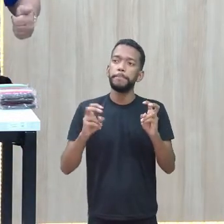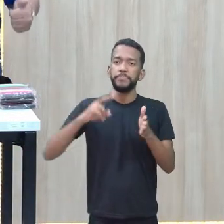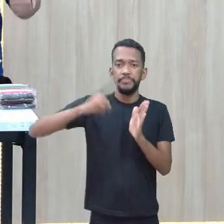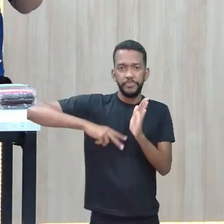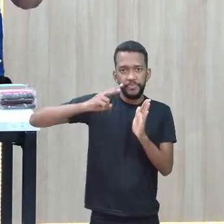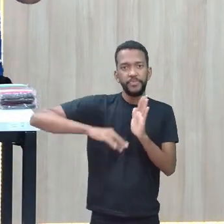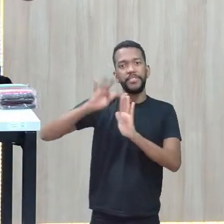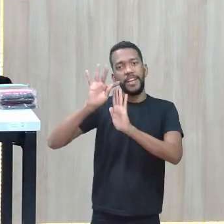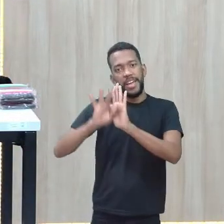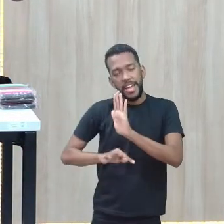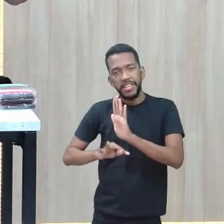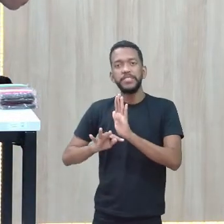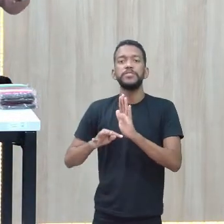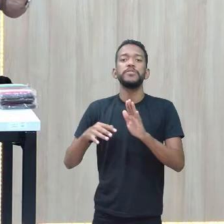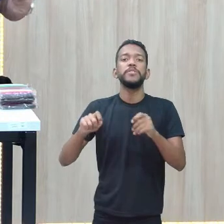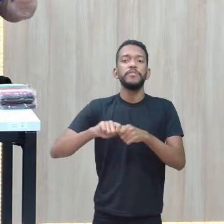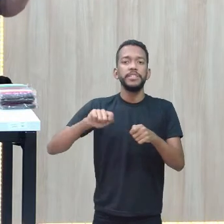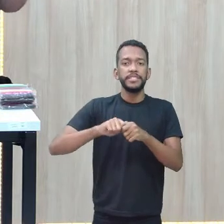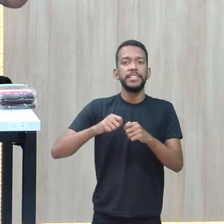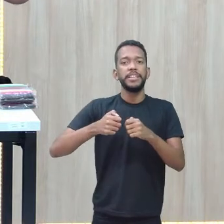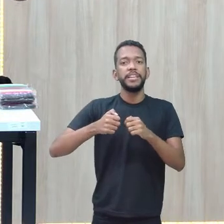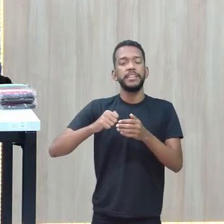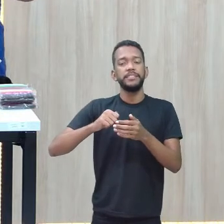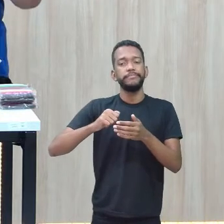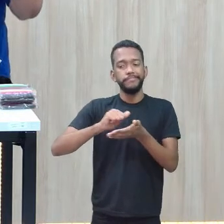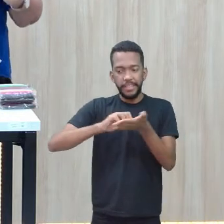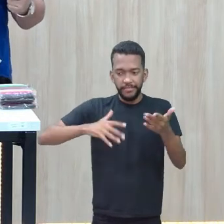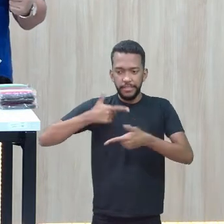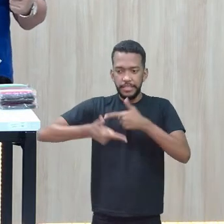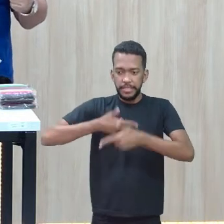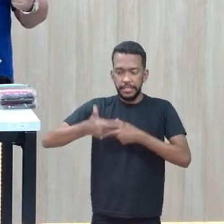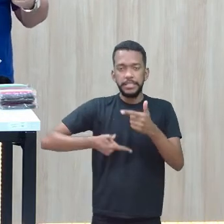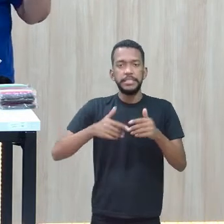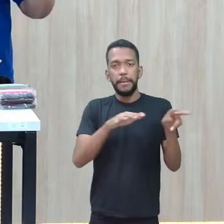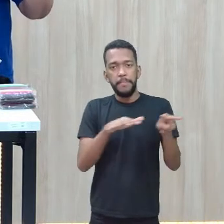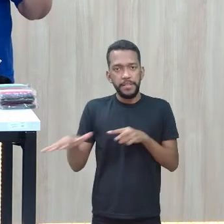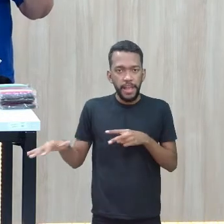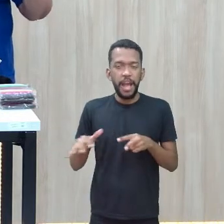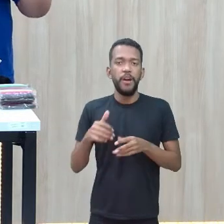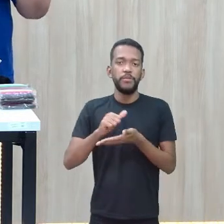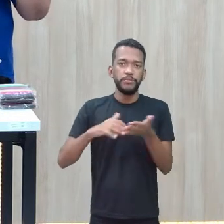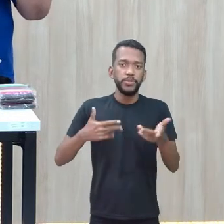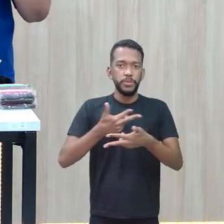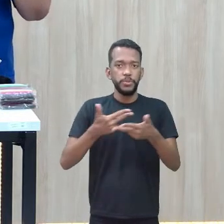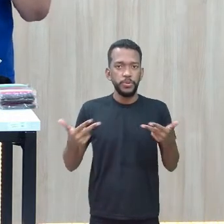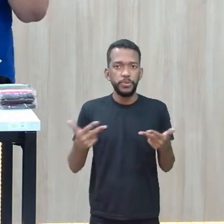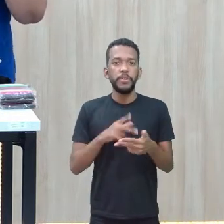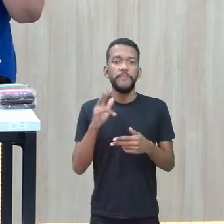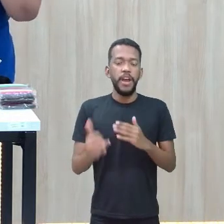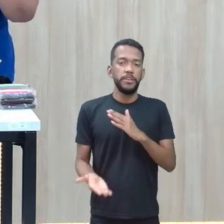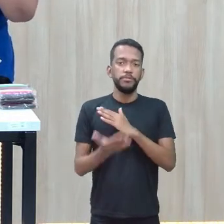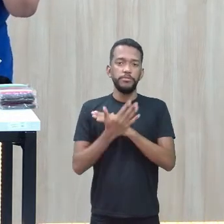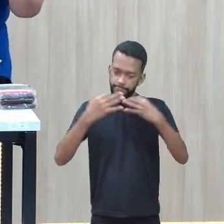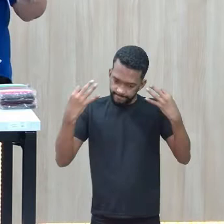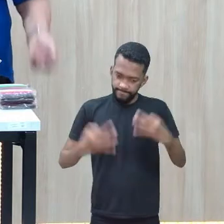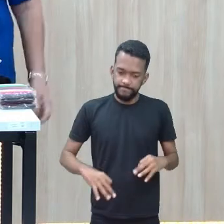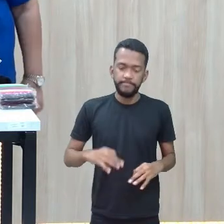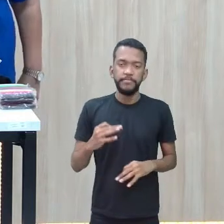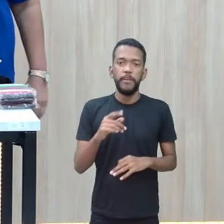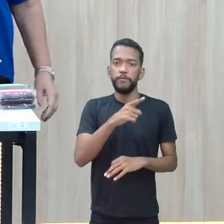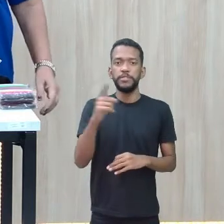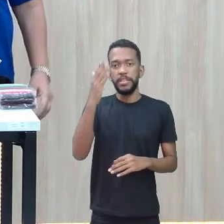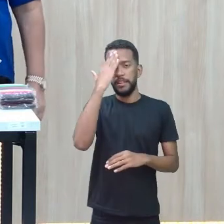do texto, fazer a atividade semanal, fazer a atividade digital. Tudo isso vai ajudar bastante a vocês